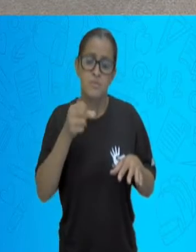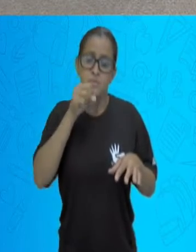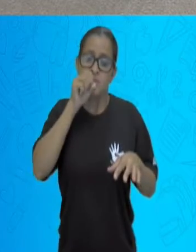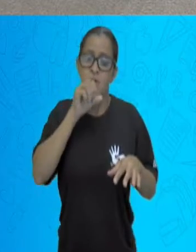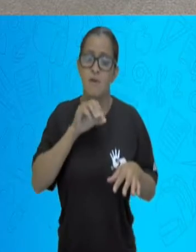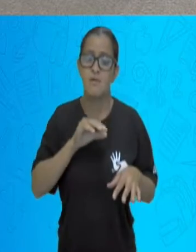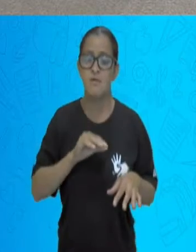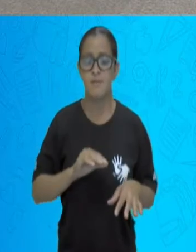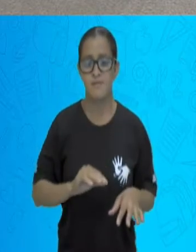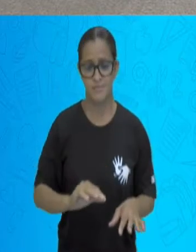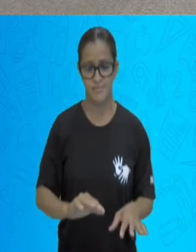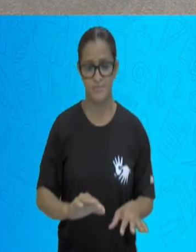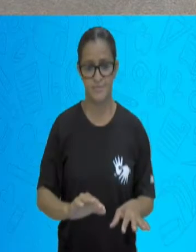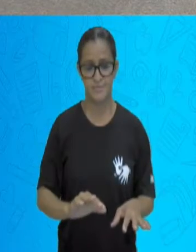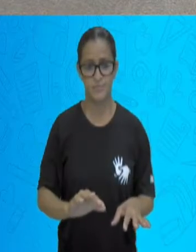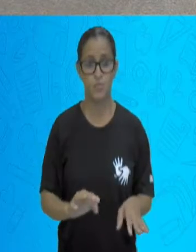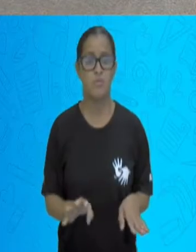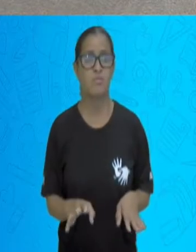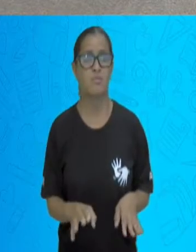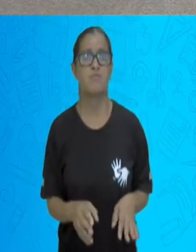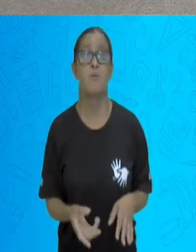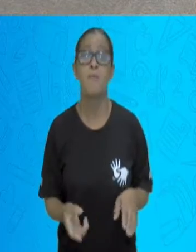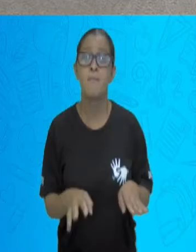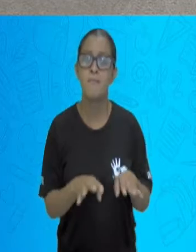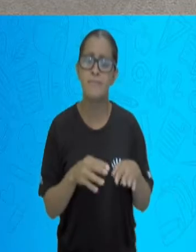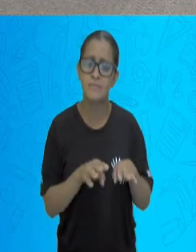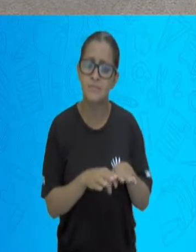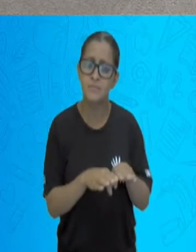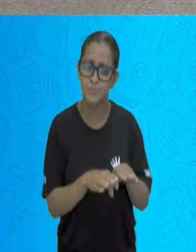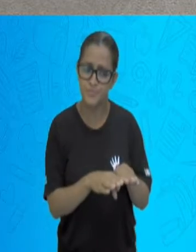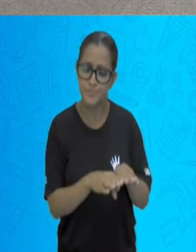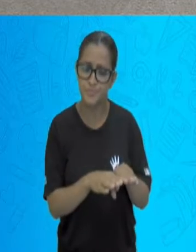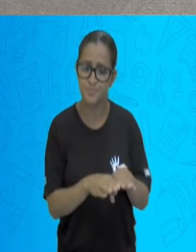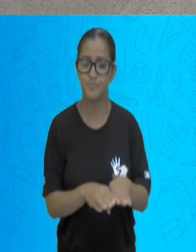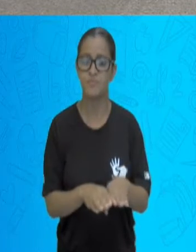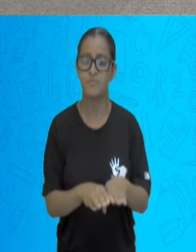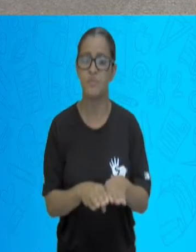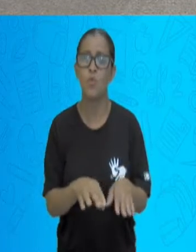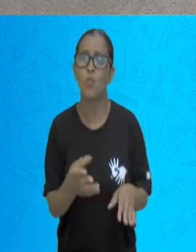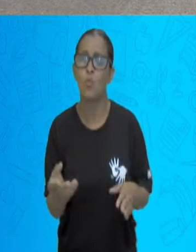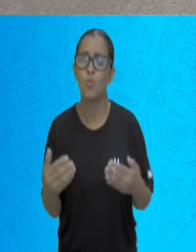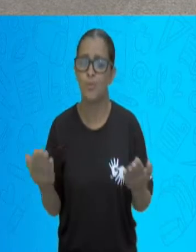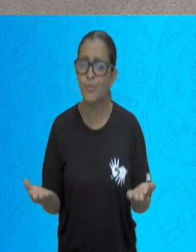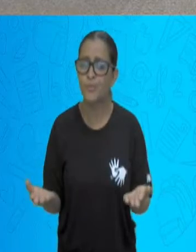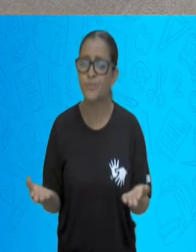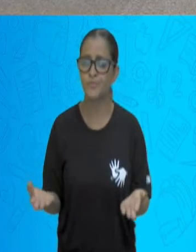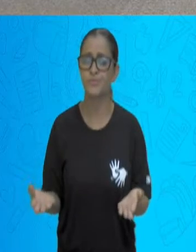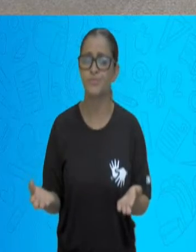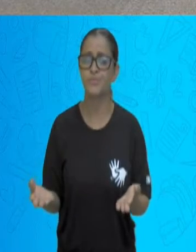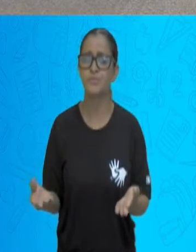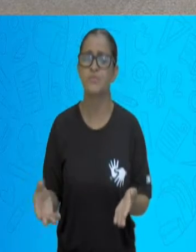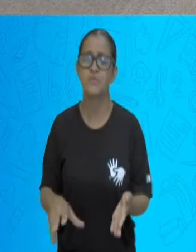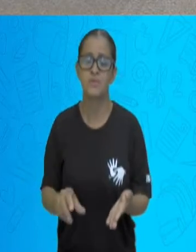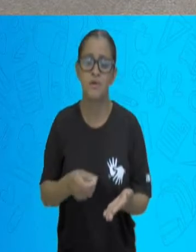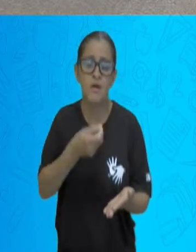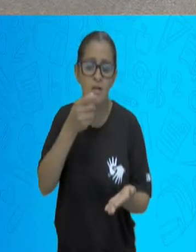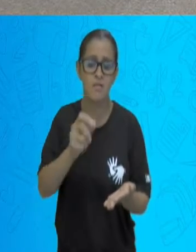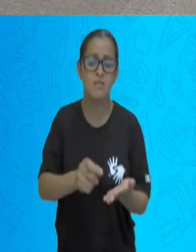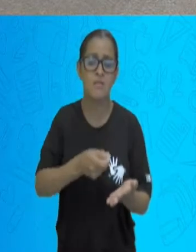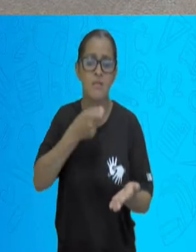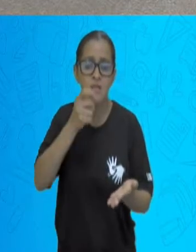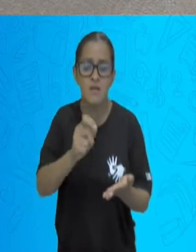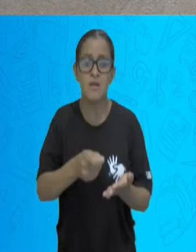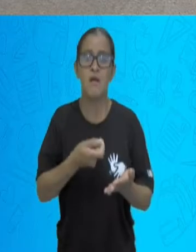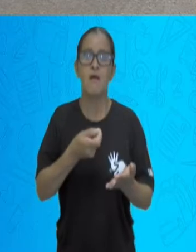me alimentando, não passe o alimento junto com o ar, evitando assim que a gente